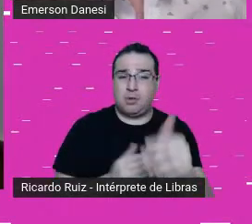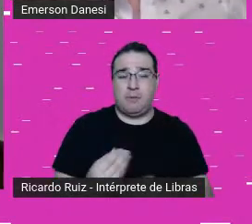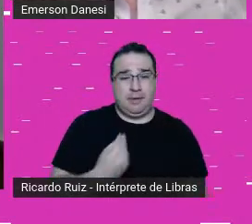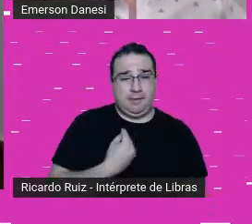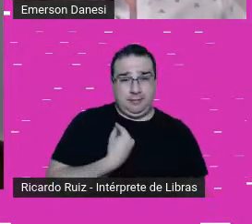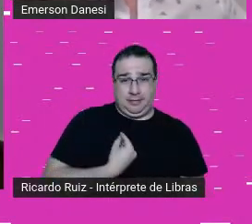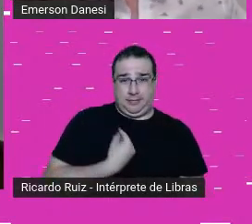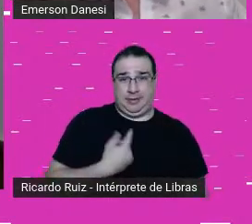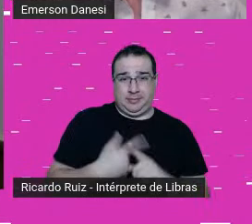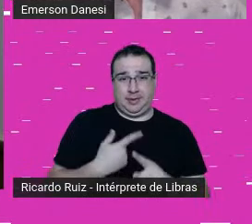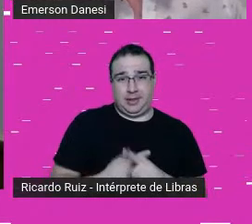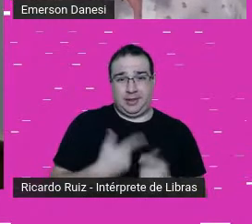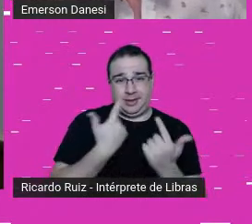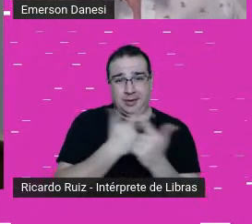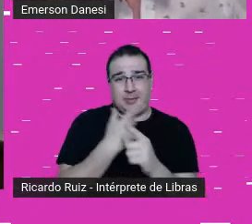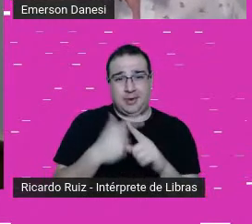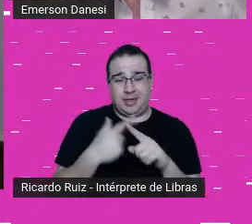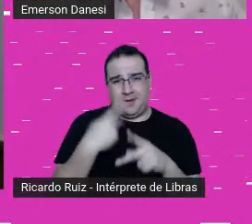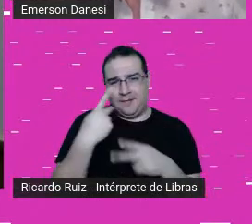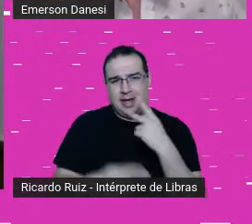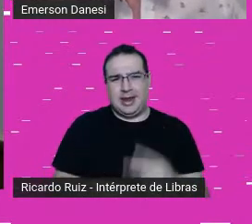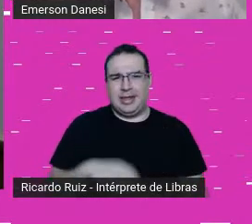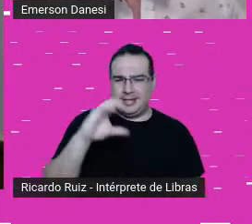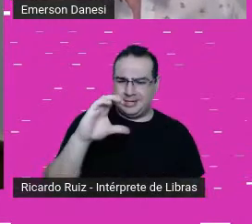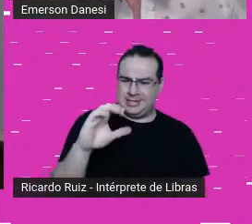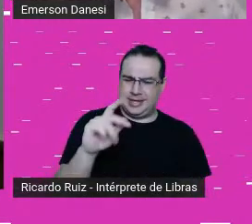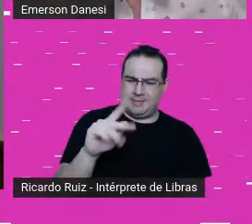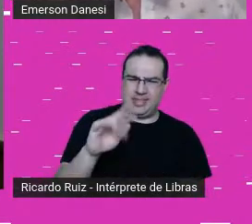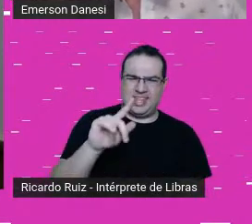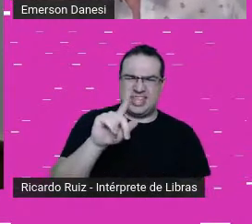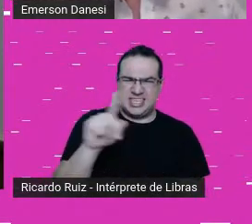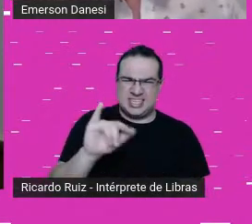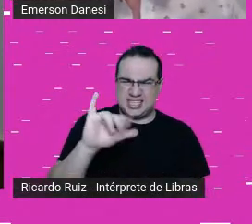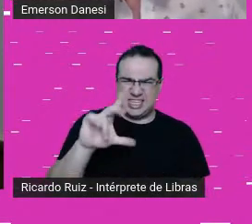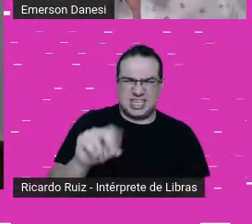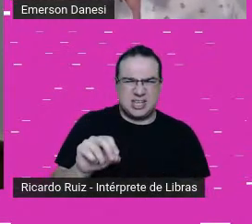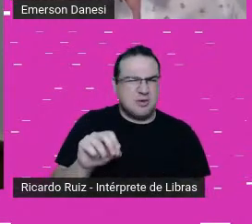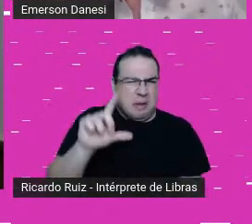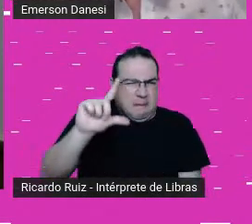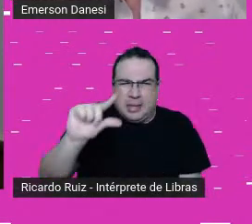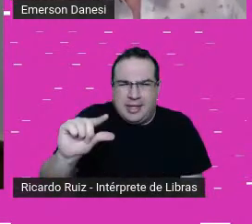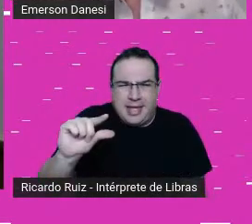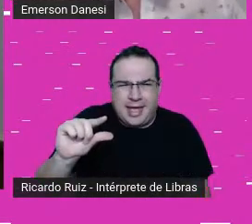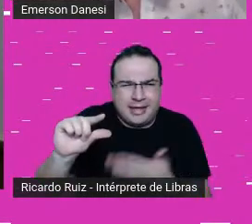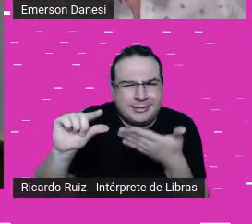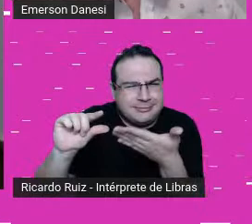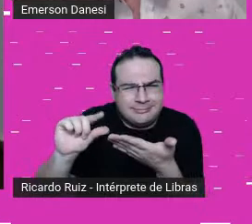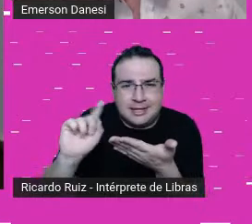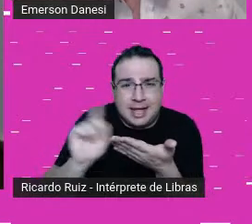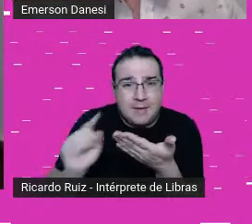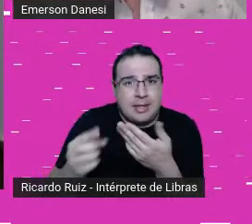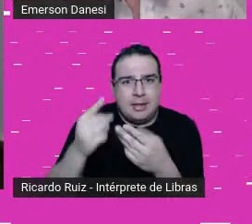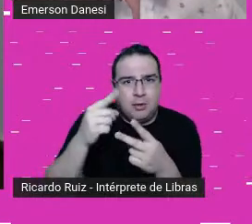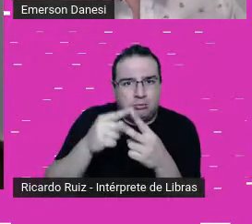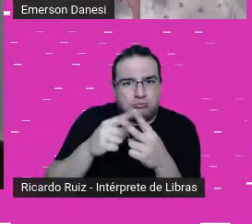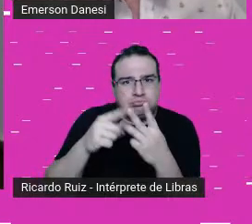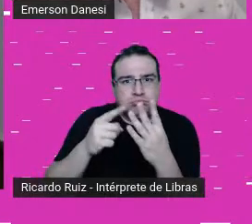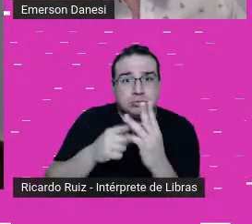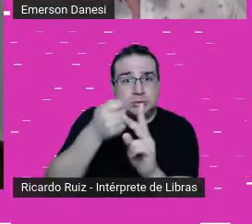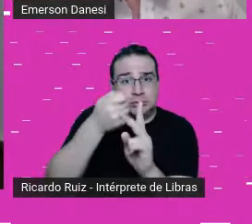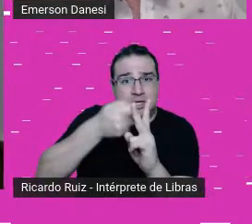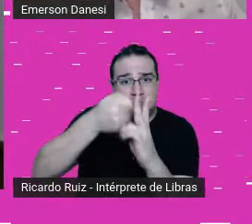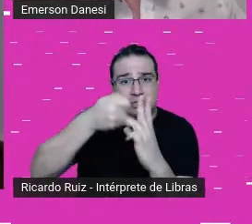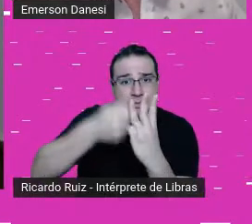E eu acho engraçado que a gente chama de CPTzinho como se fosse uma coisa, né? O CPTzinho, mas são 3 meses, né, Emer?